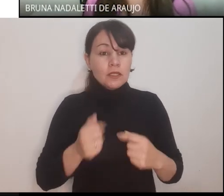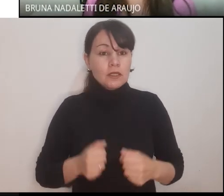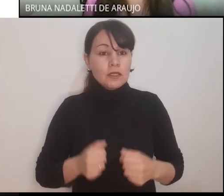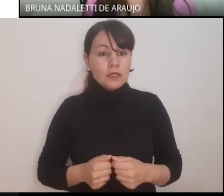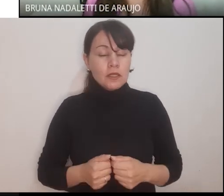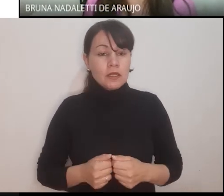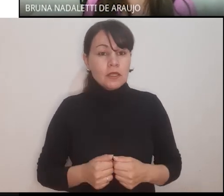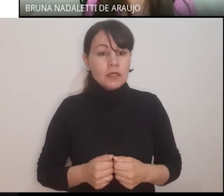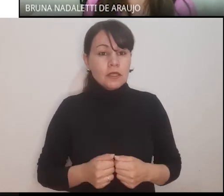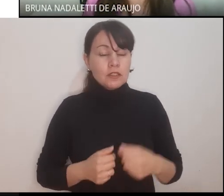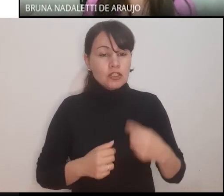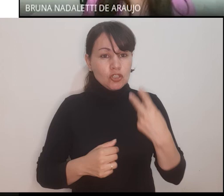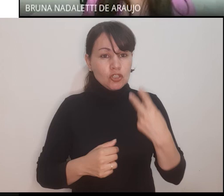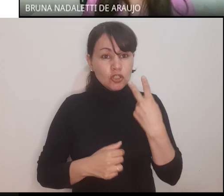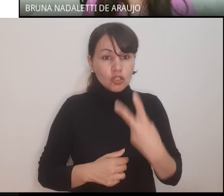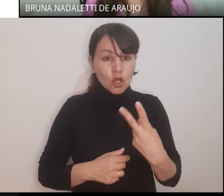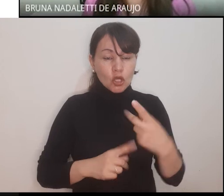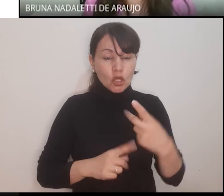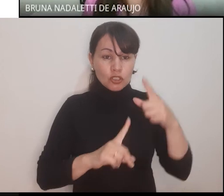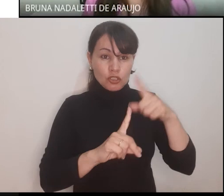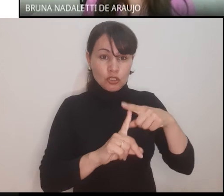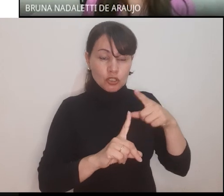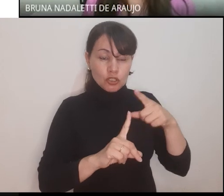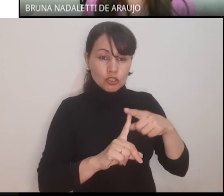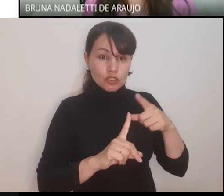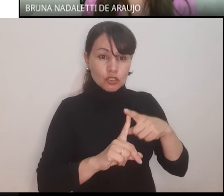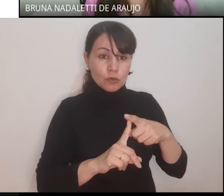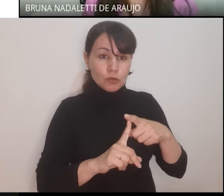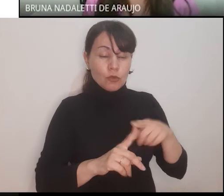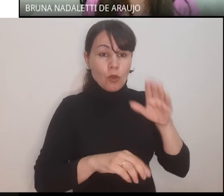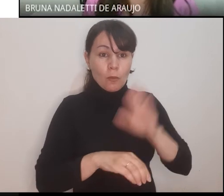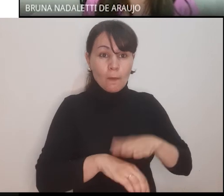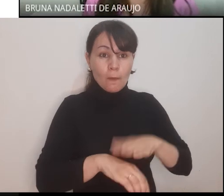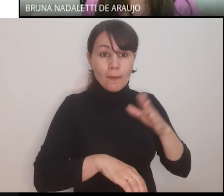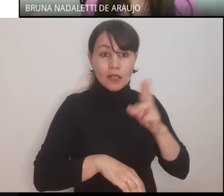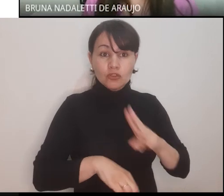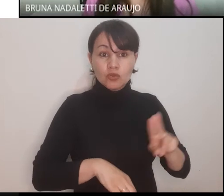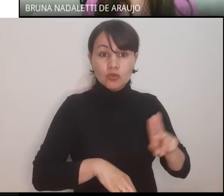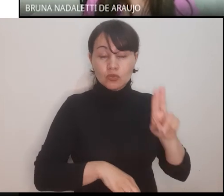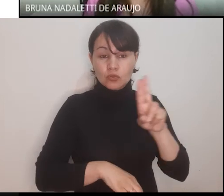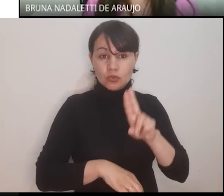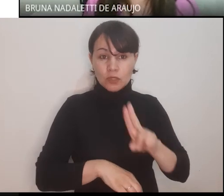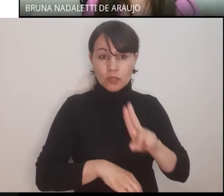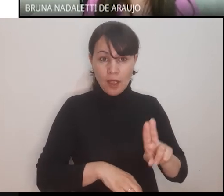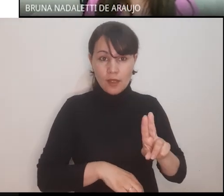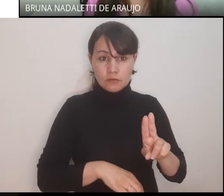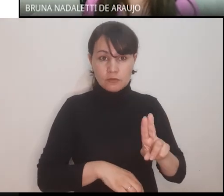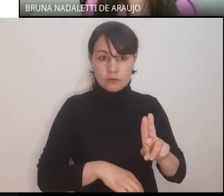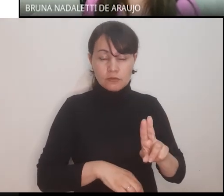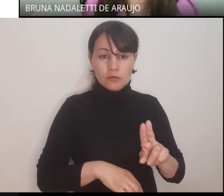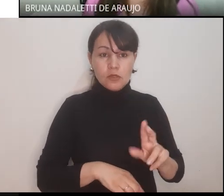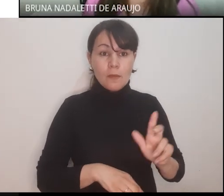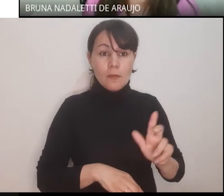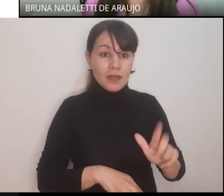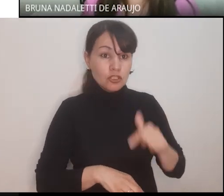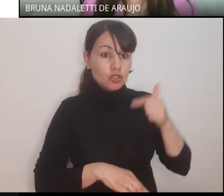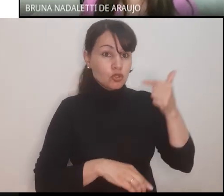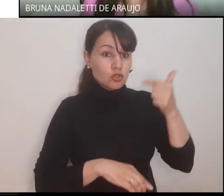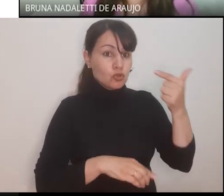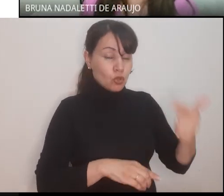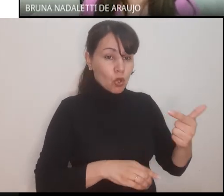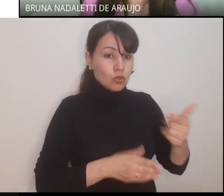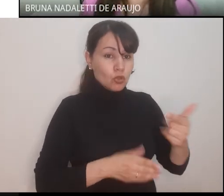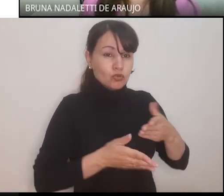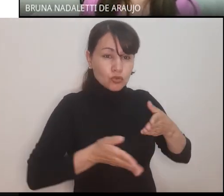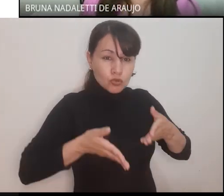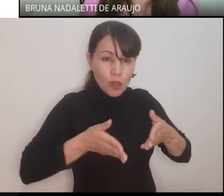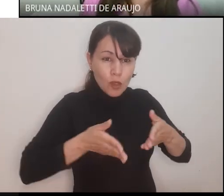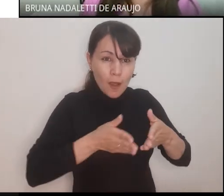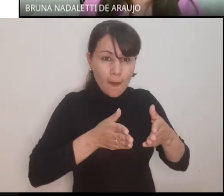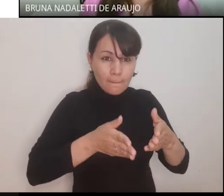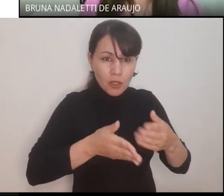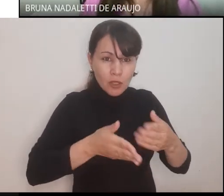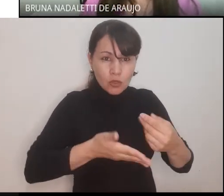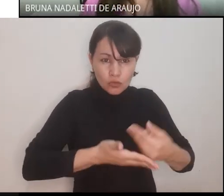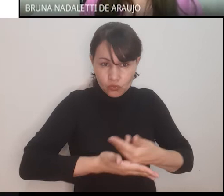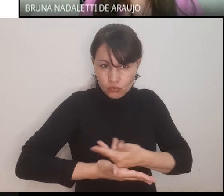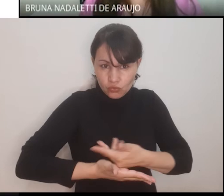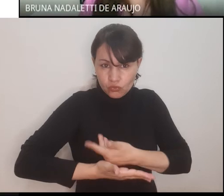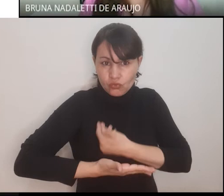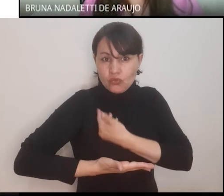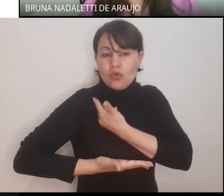esses dois vasos como os mais comumente utilizados, porém, outros vasos centrais